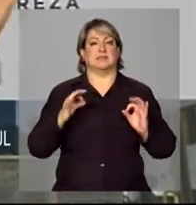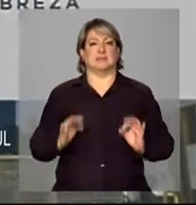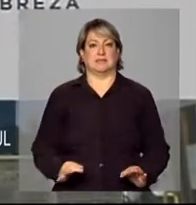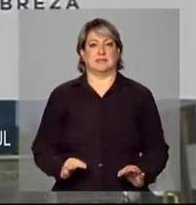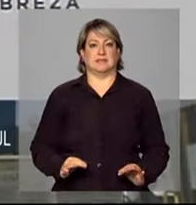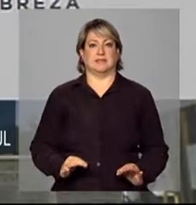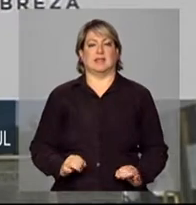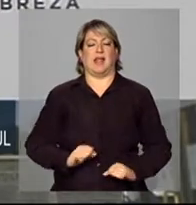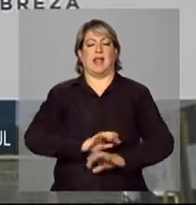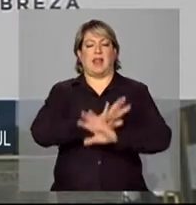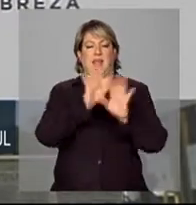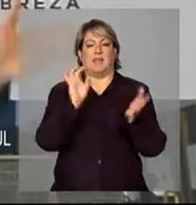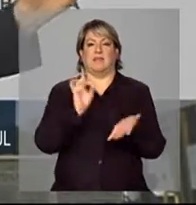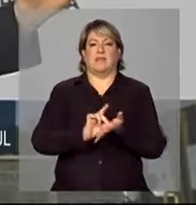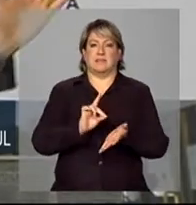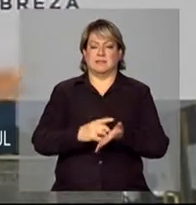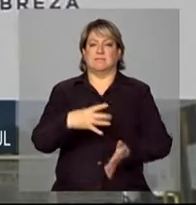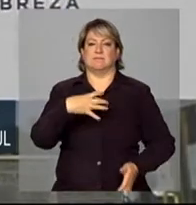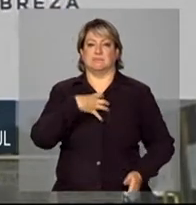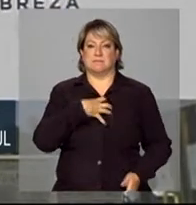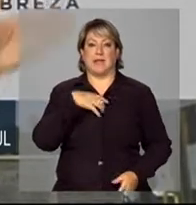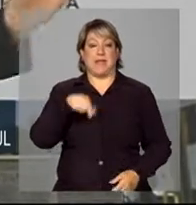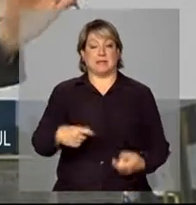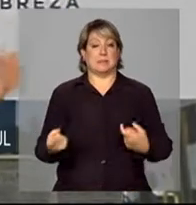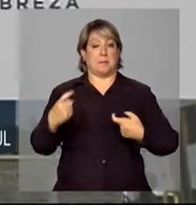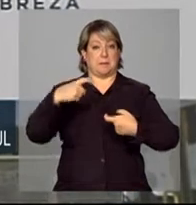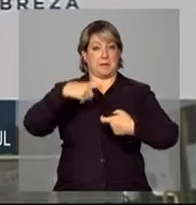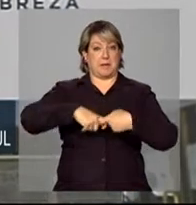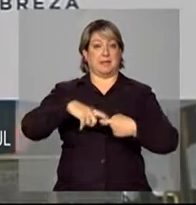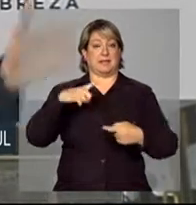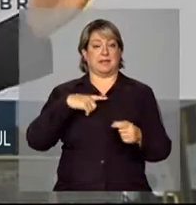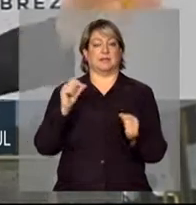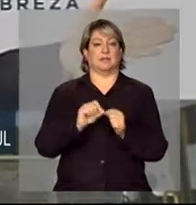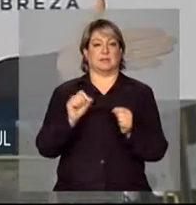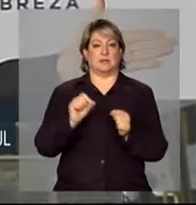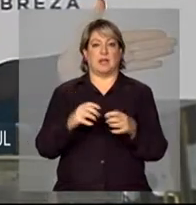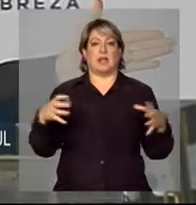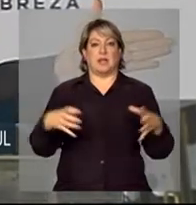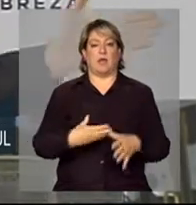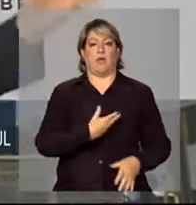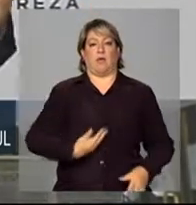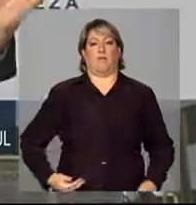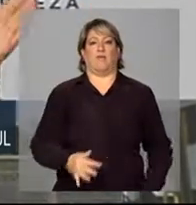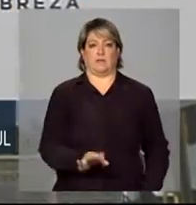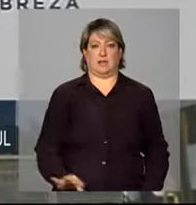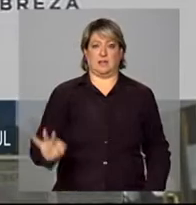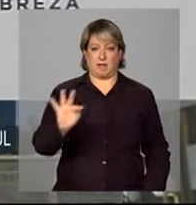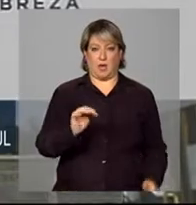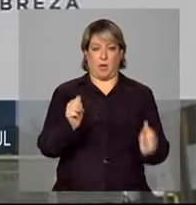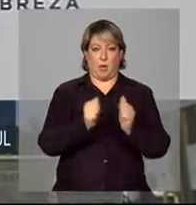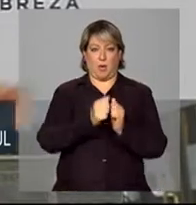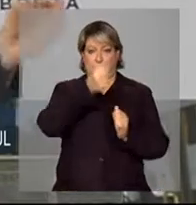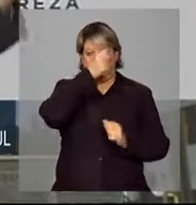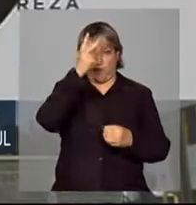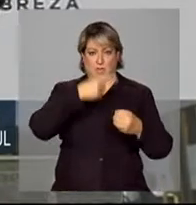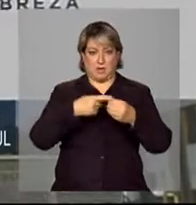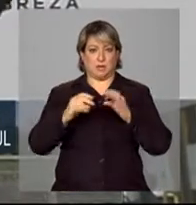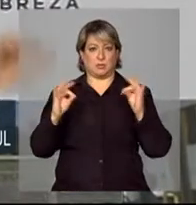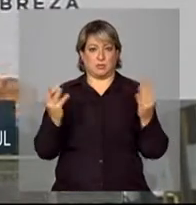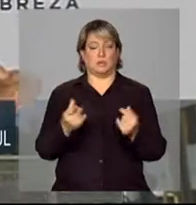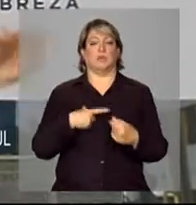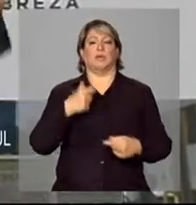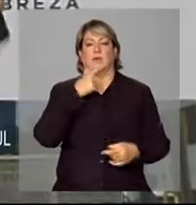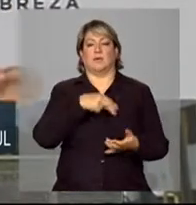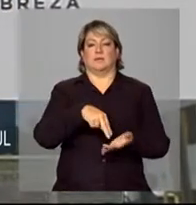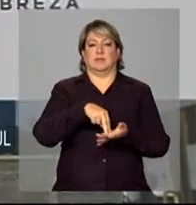com a clara certeza de que esta parceria que tem sido construída entre o governo federal com os municípios se